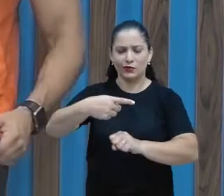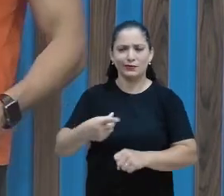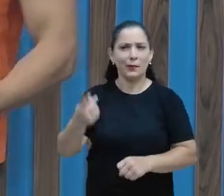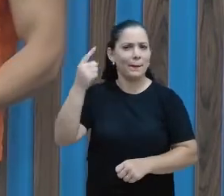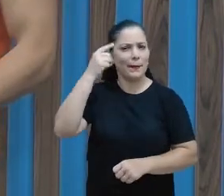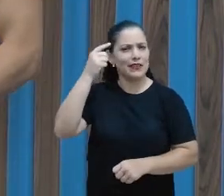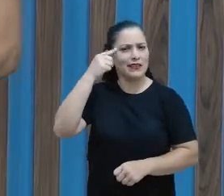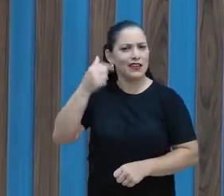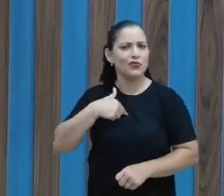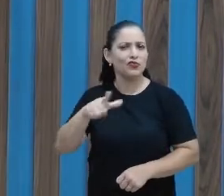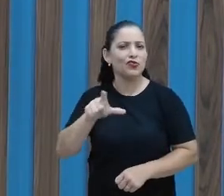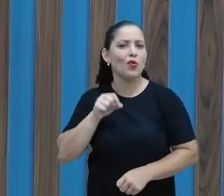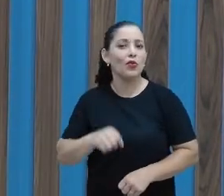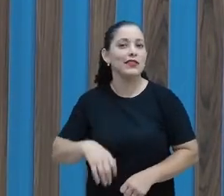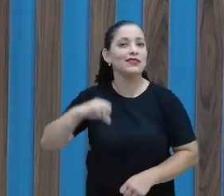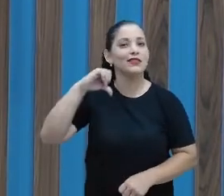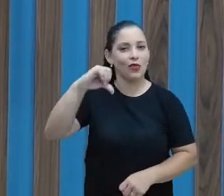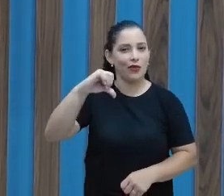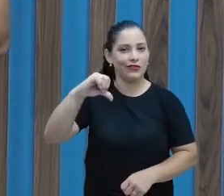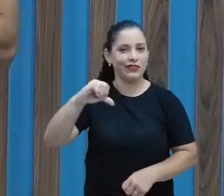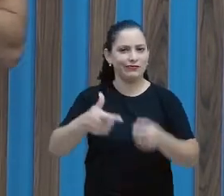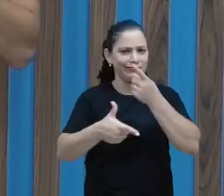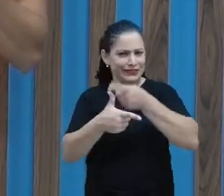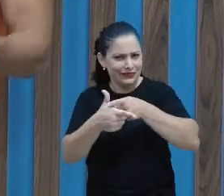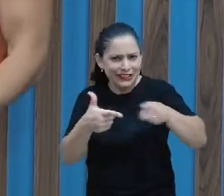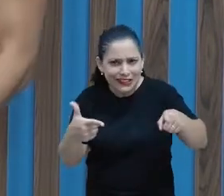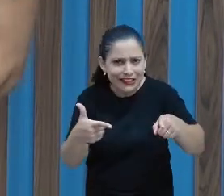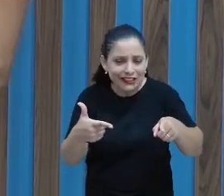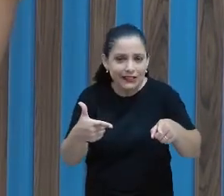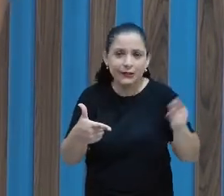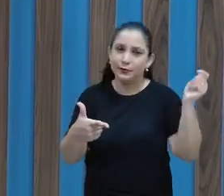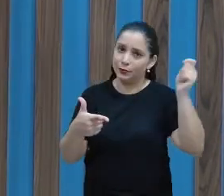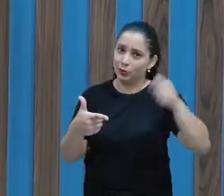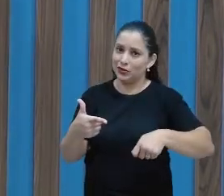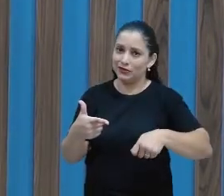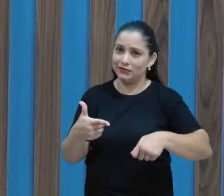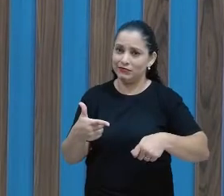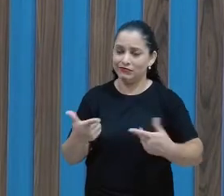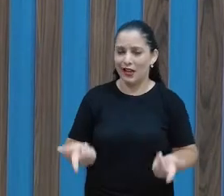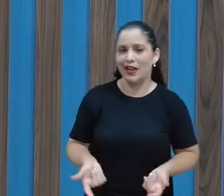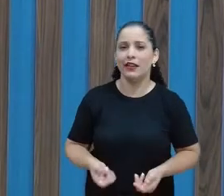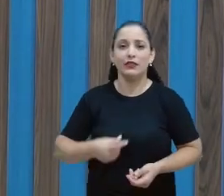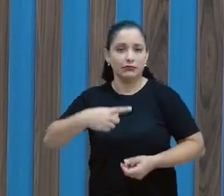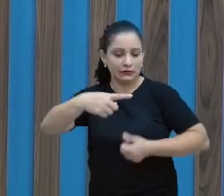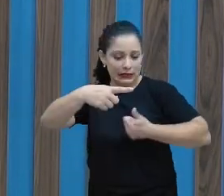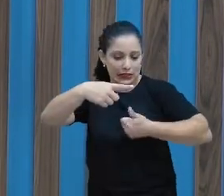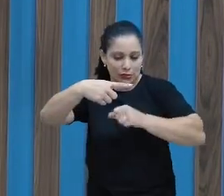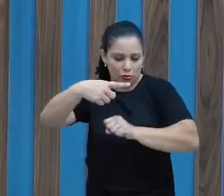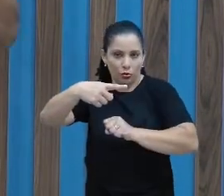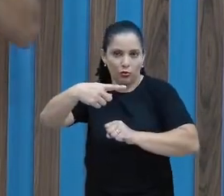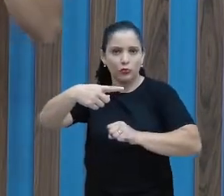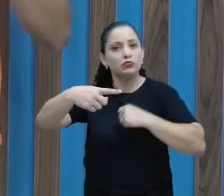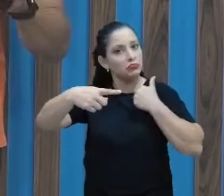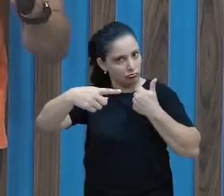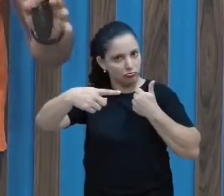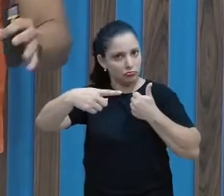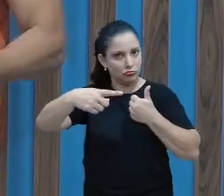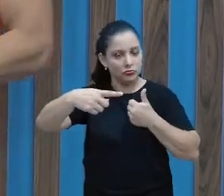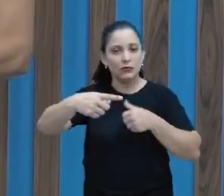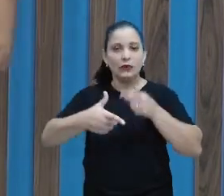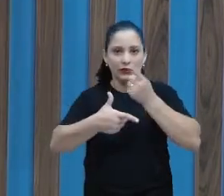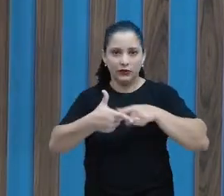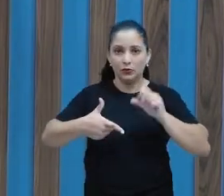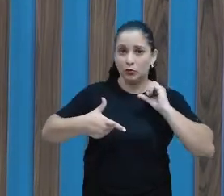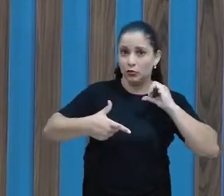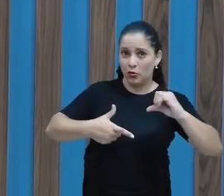escolhesse aí o 9 para dividir. Então, dava para dividir o 18 por 9, beleza, dá 2, show de